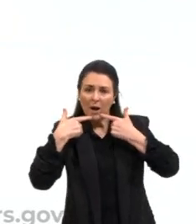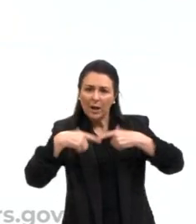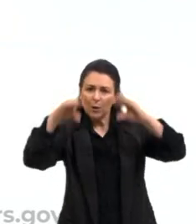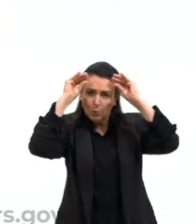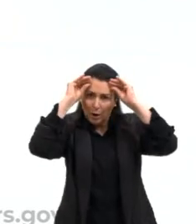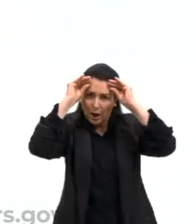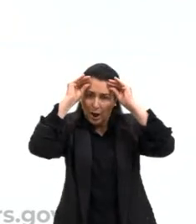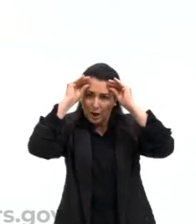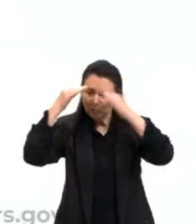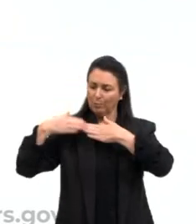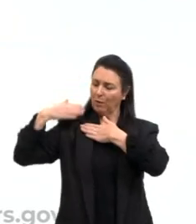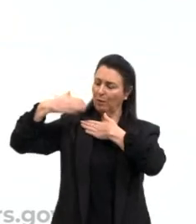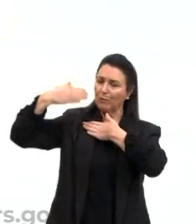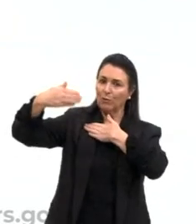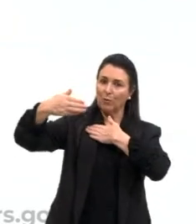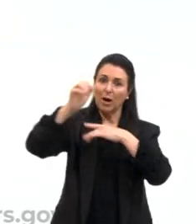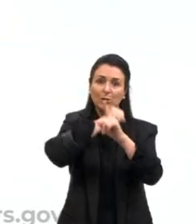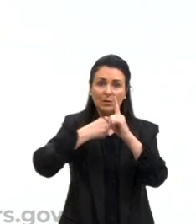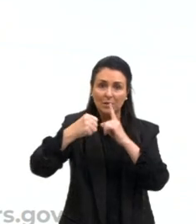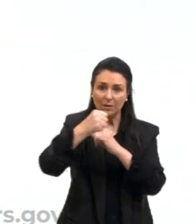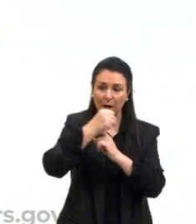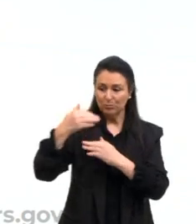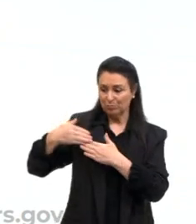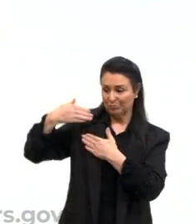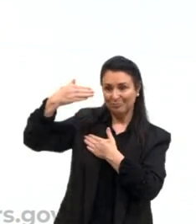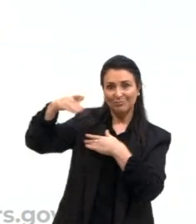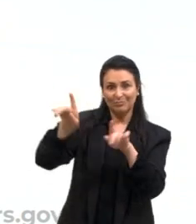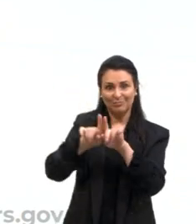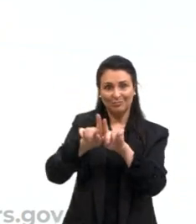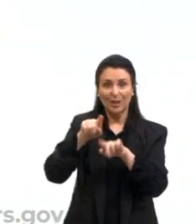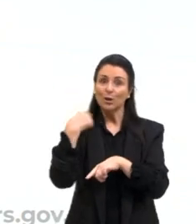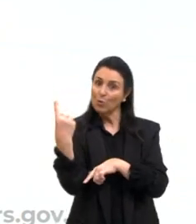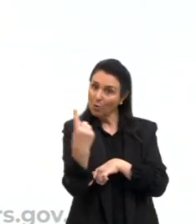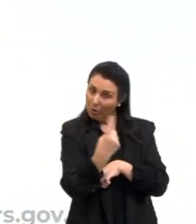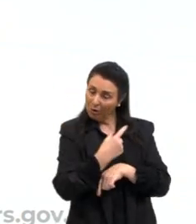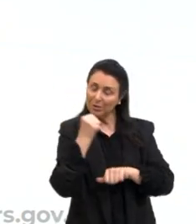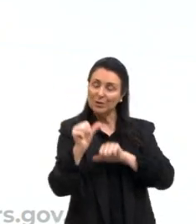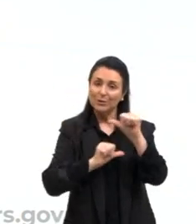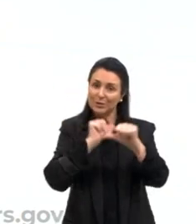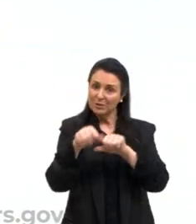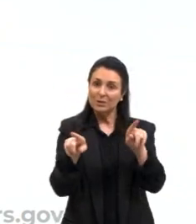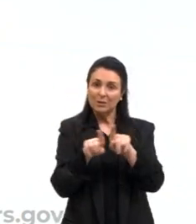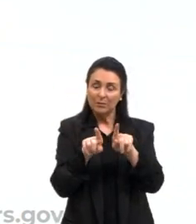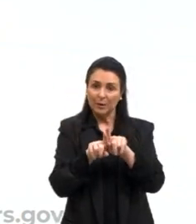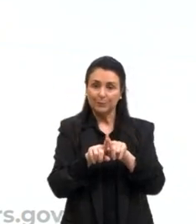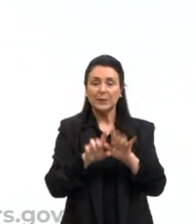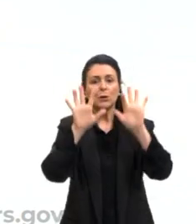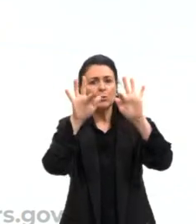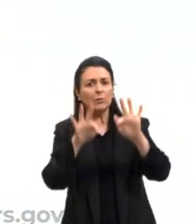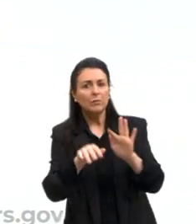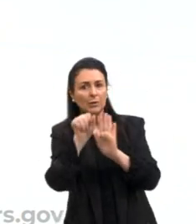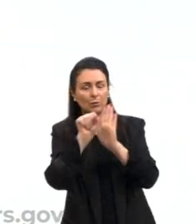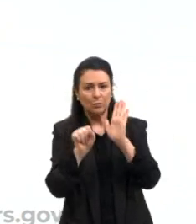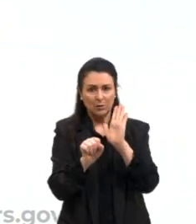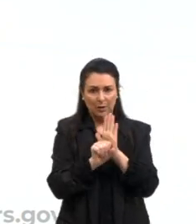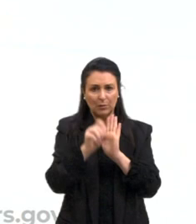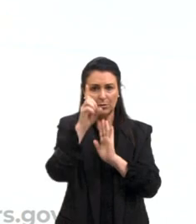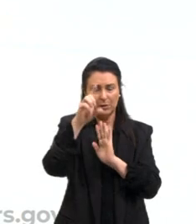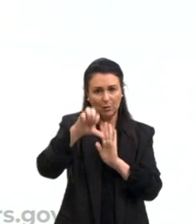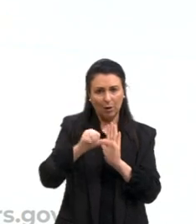sociedade evolui como nós vamos nos modificando através dos tempos no final do século 19 né passando do